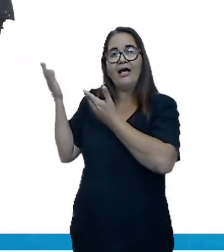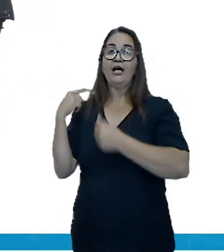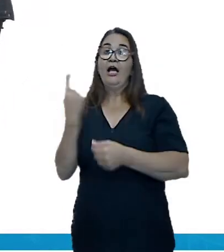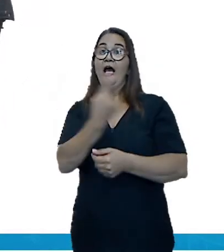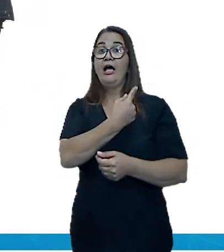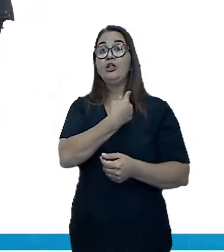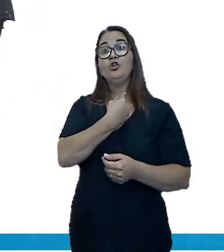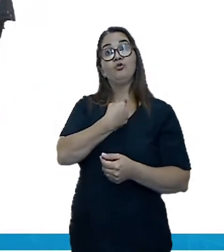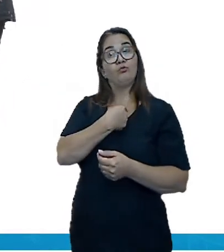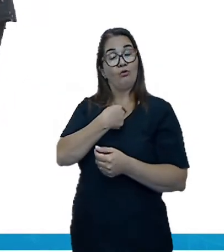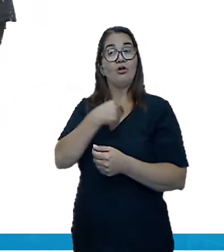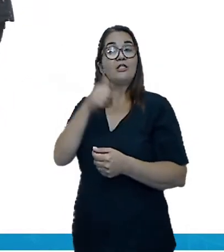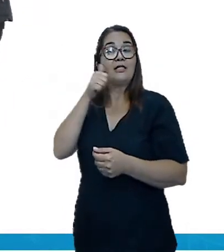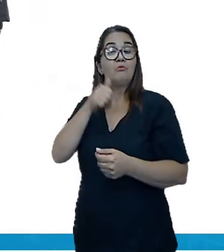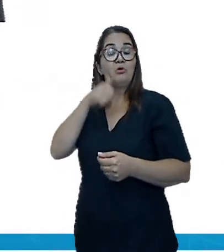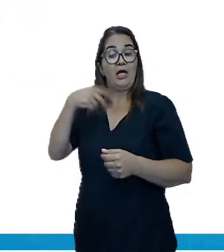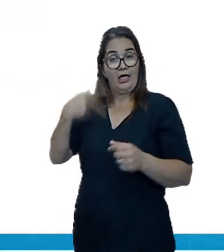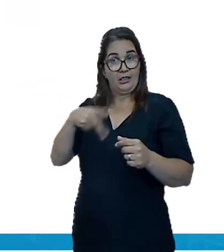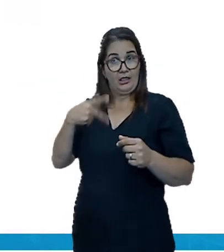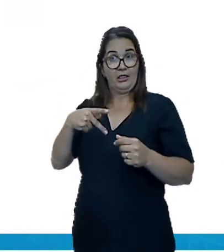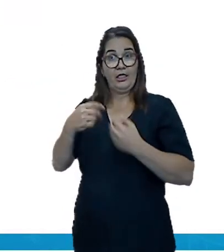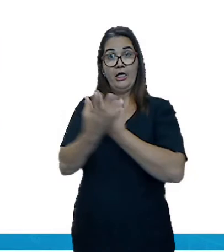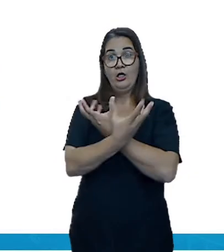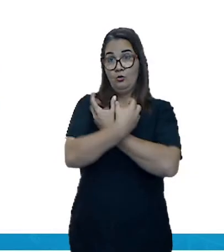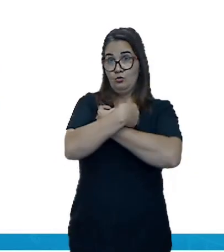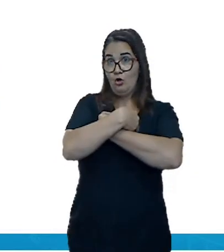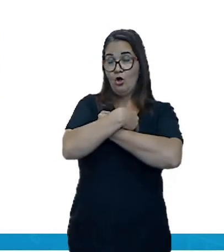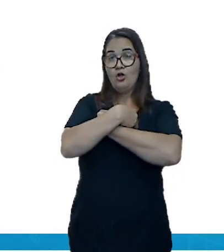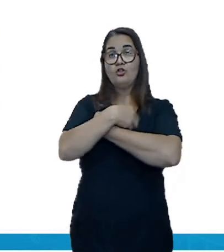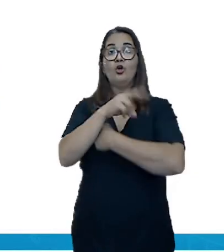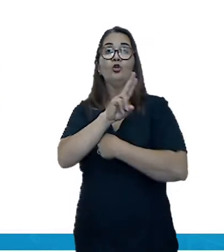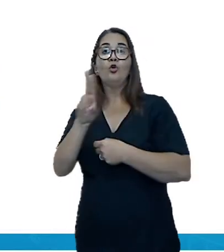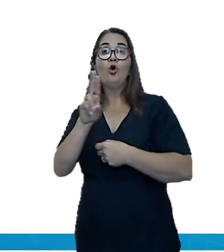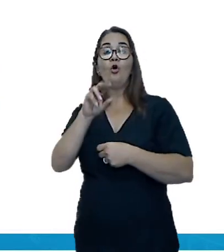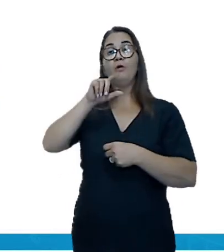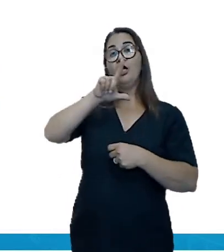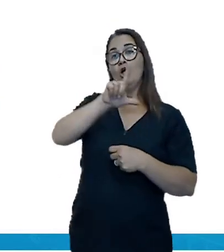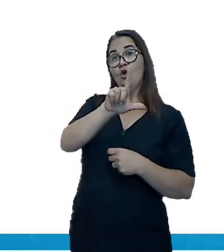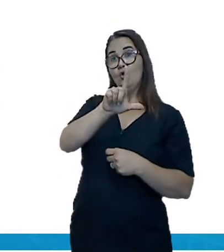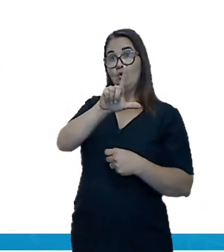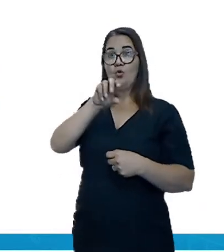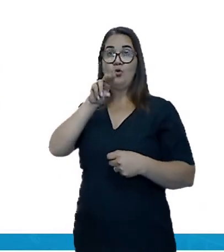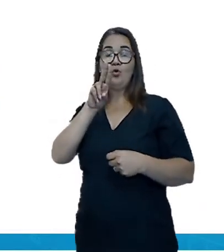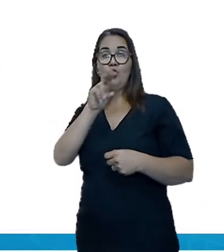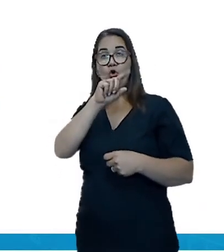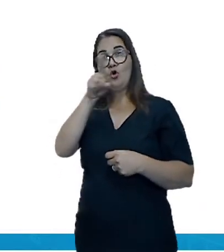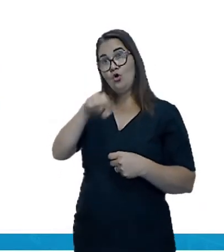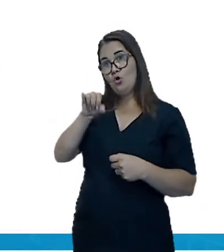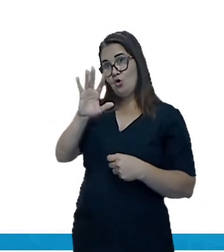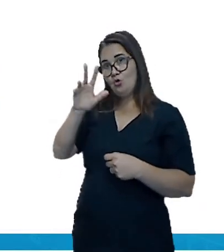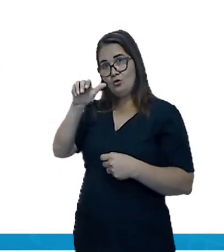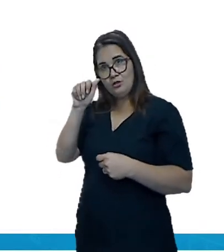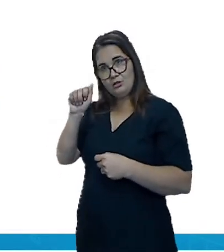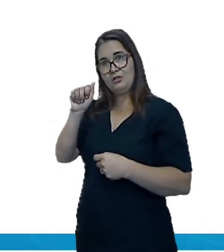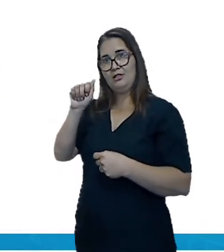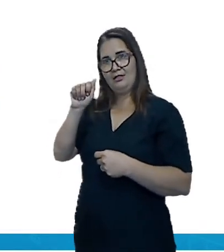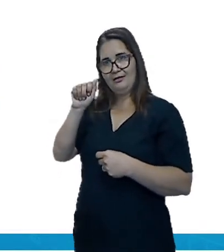a nossa mãe brasileira. A imagem da África para o mundo, ela vem